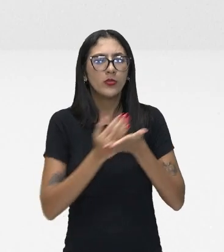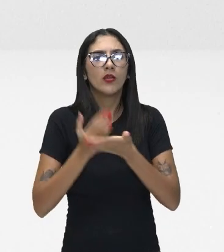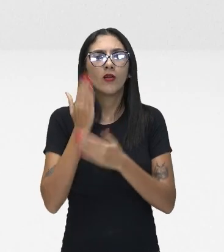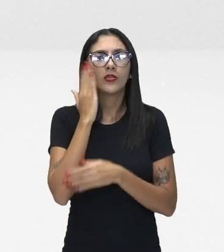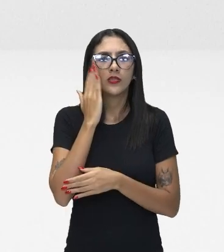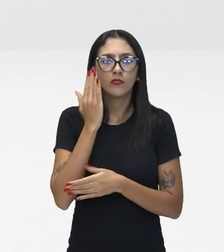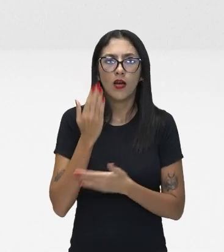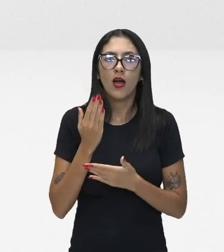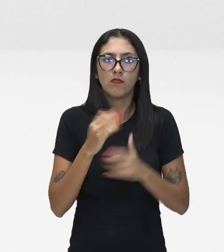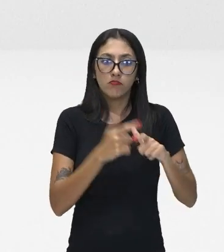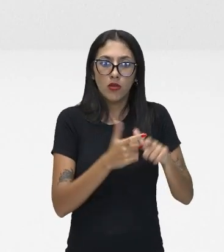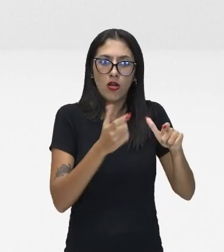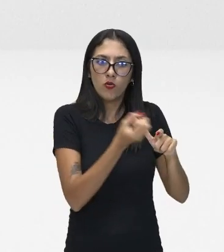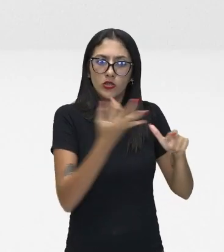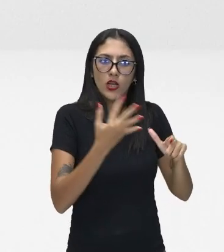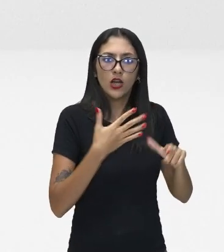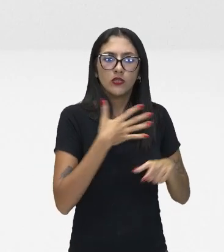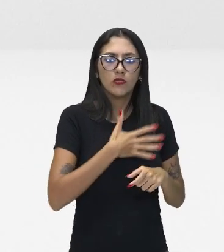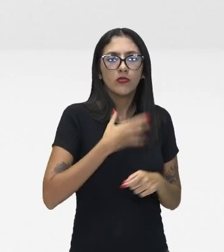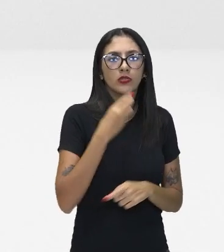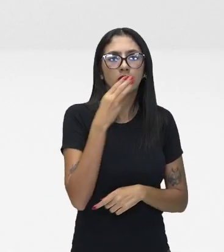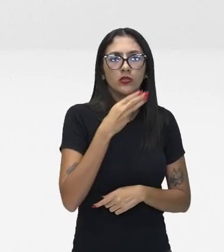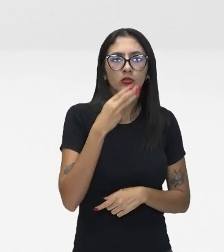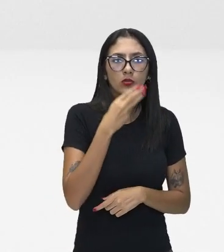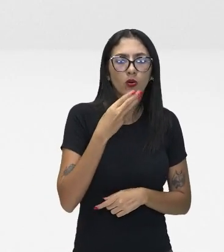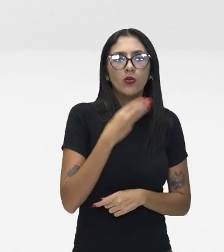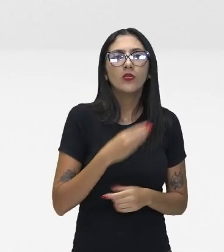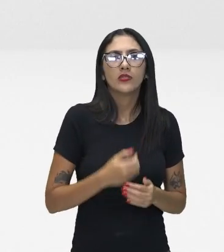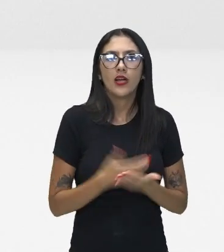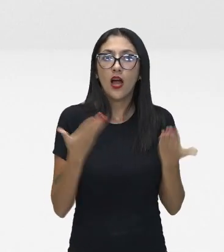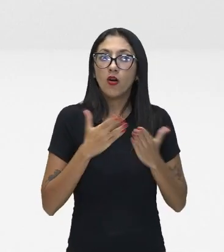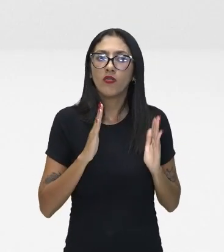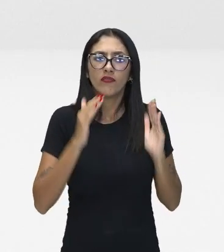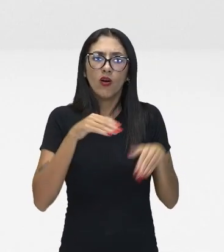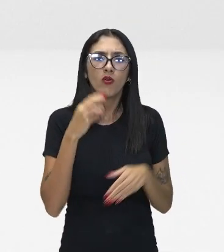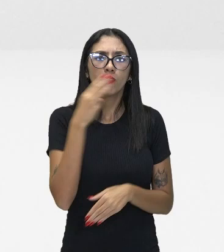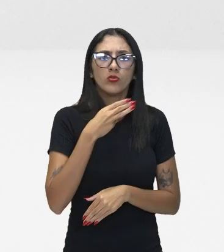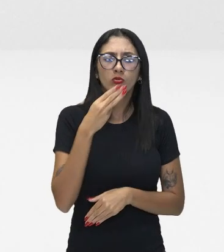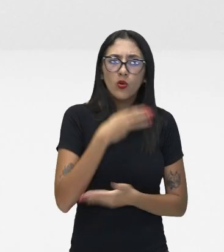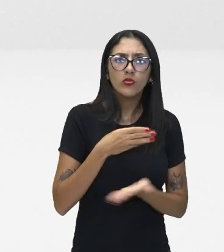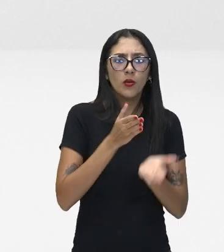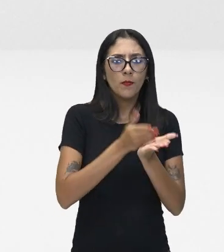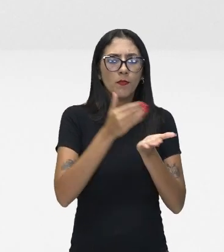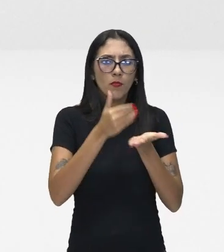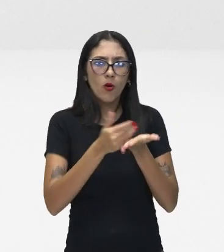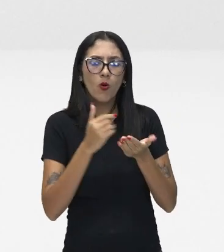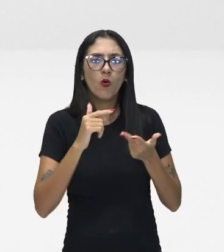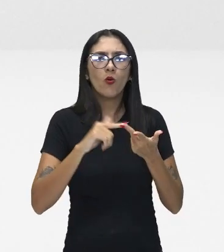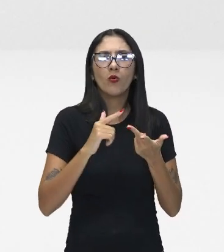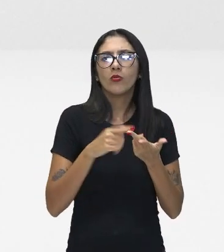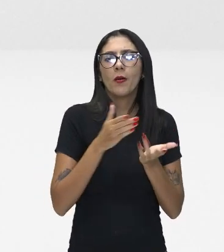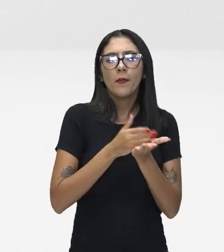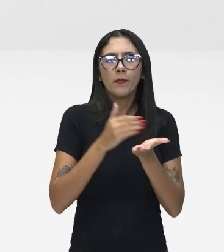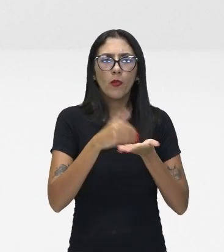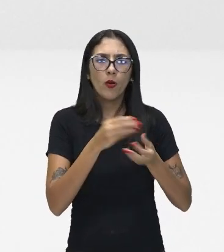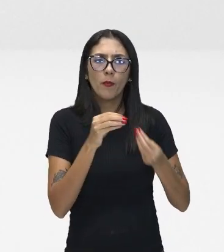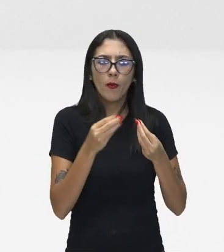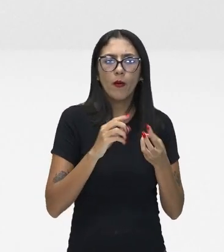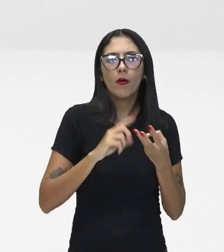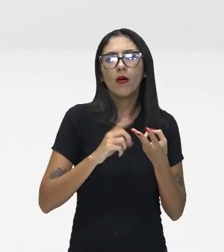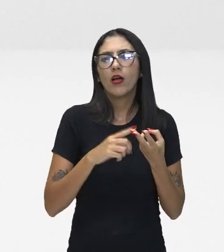maioria respondeu doce. O que você mais prefere agora entre os doces, né? É bolo, pudim,